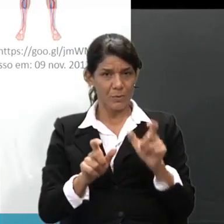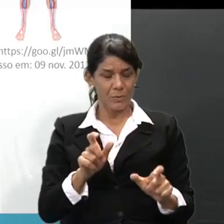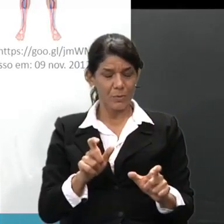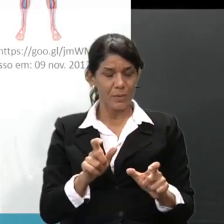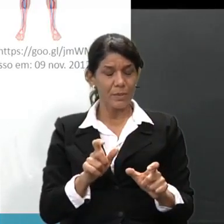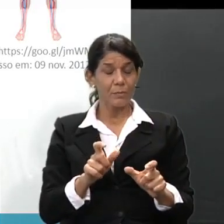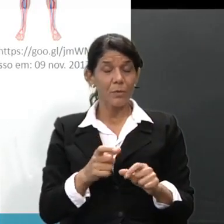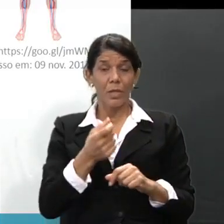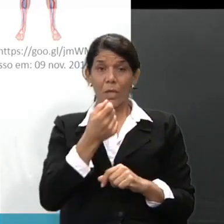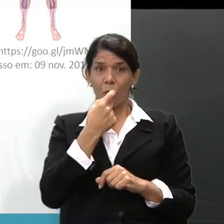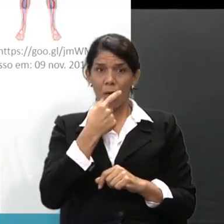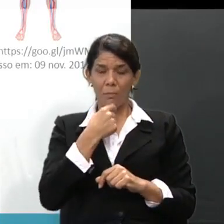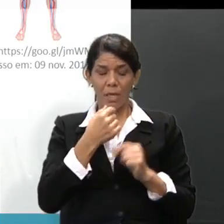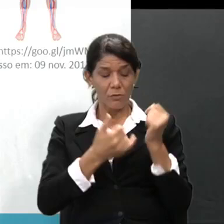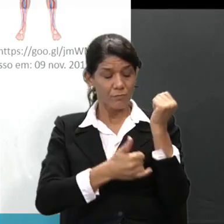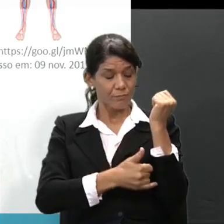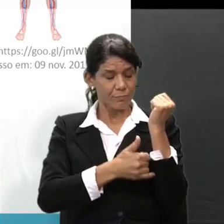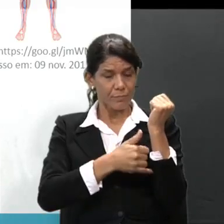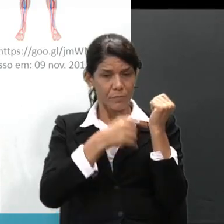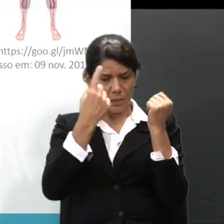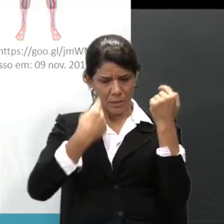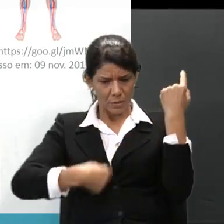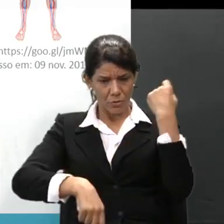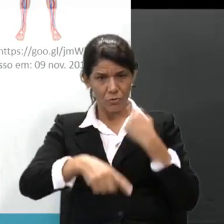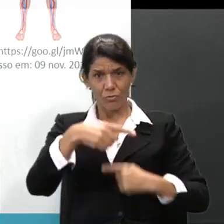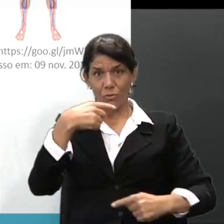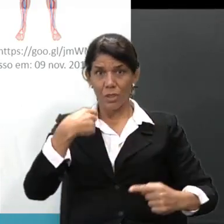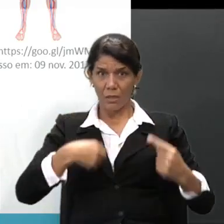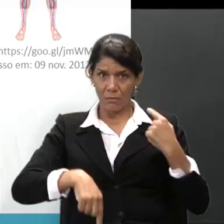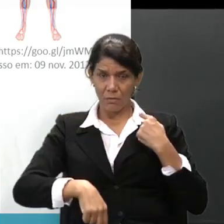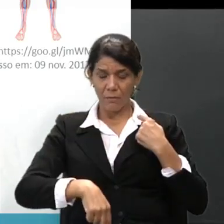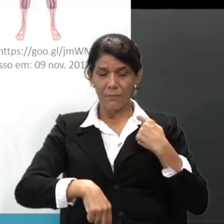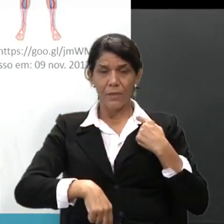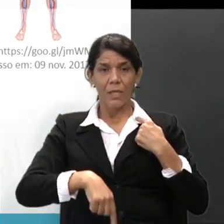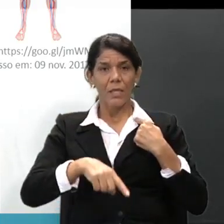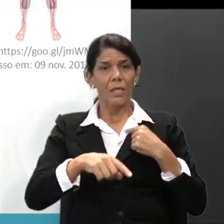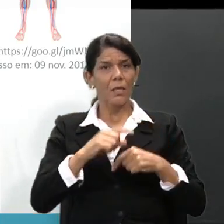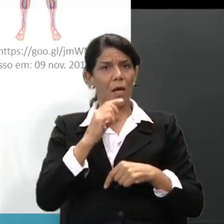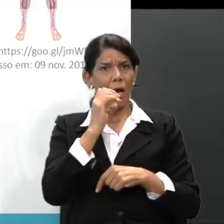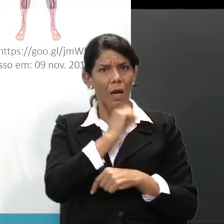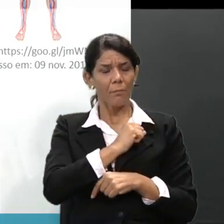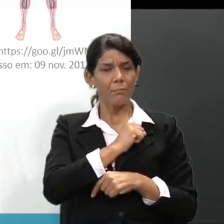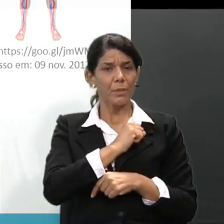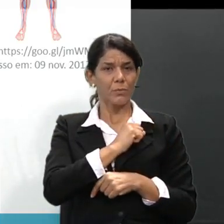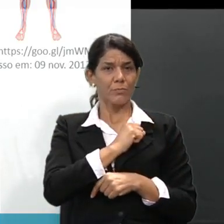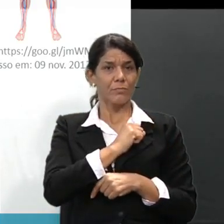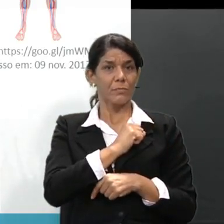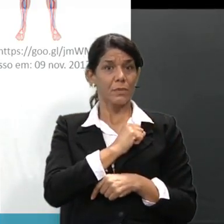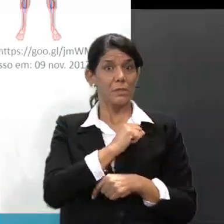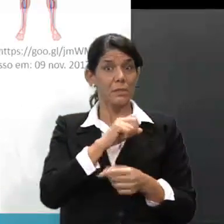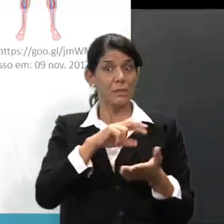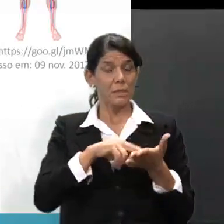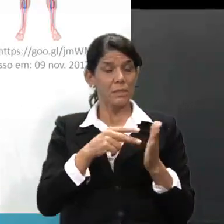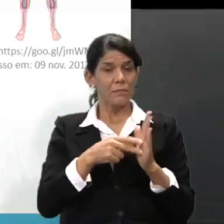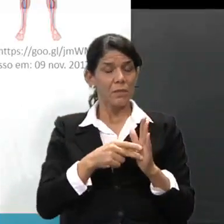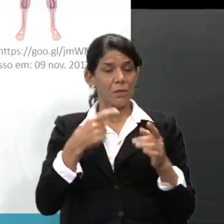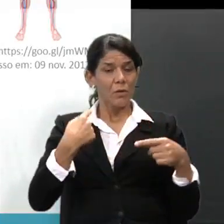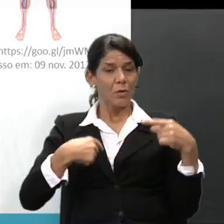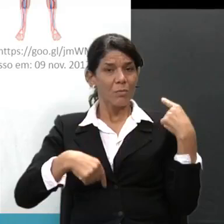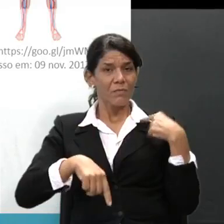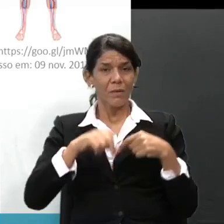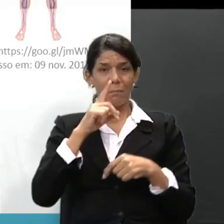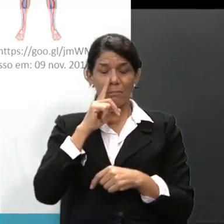corrente sanguínea direta através de uma veia e os efeitos, portanto, são imediatos. Trata-se de uma via